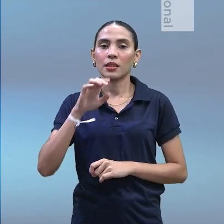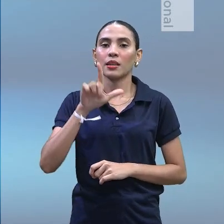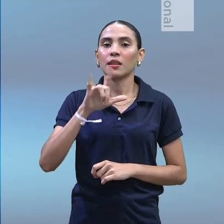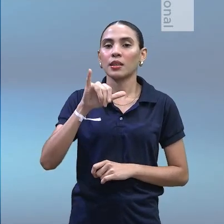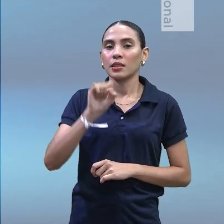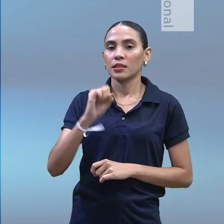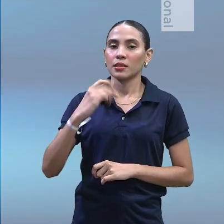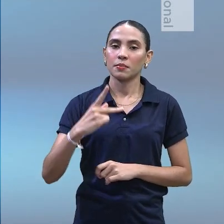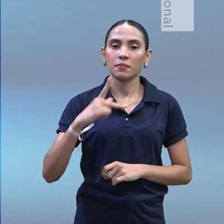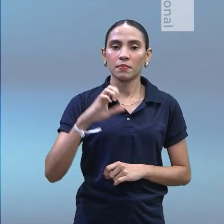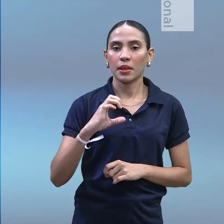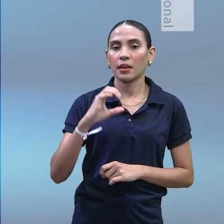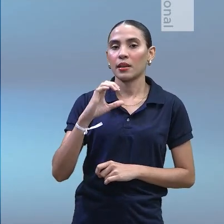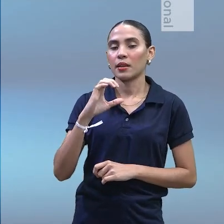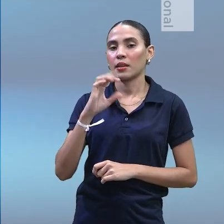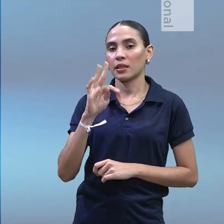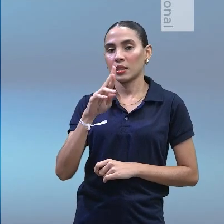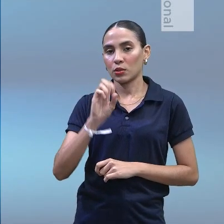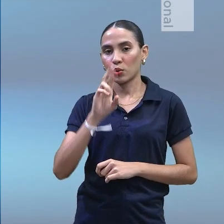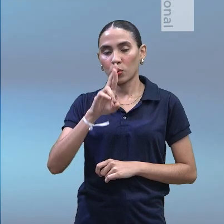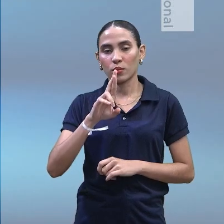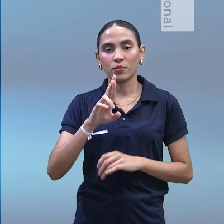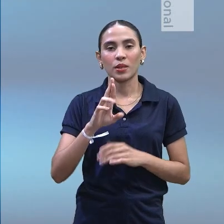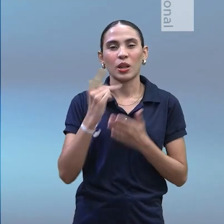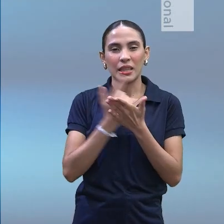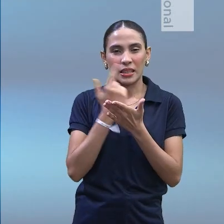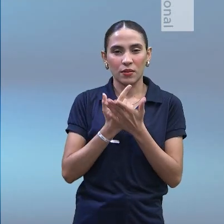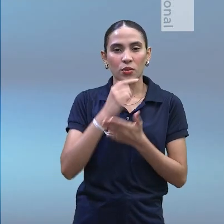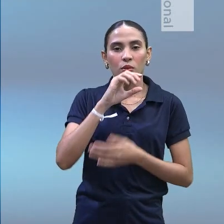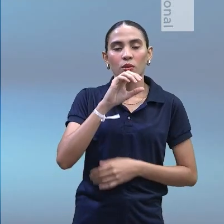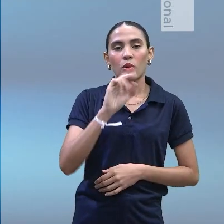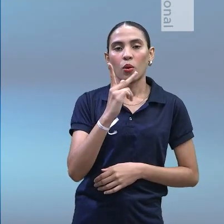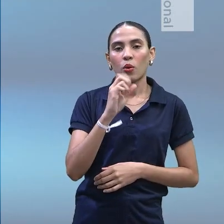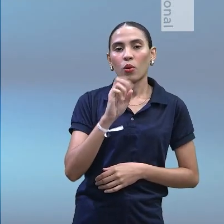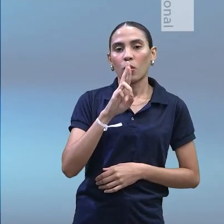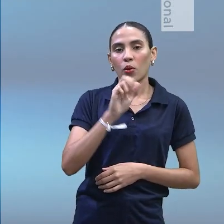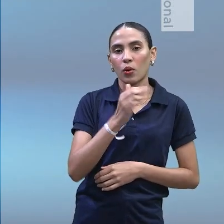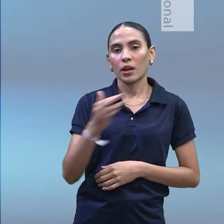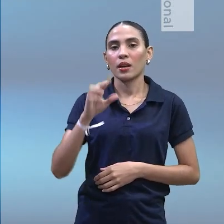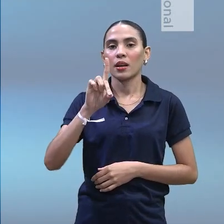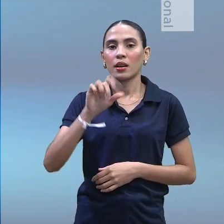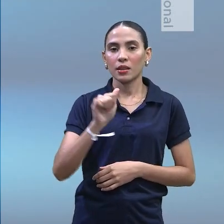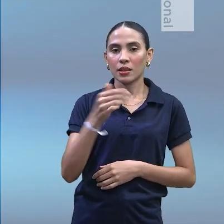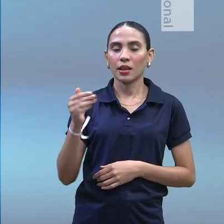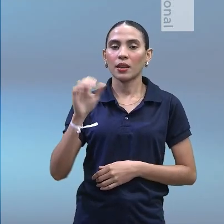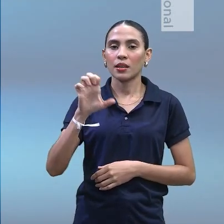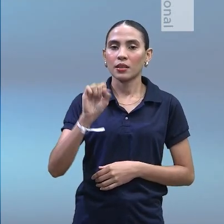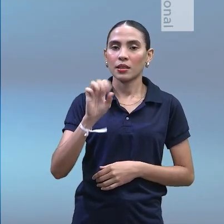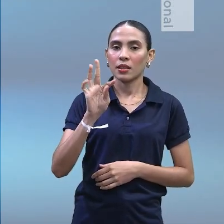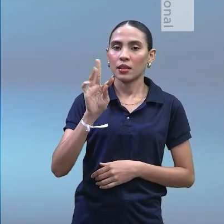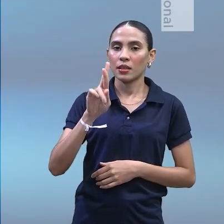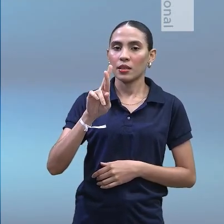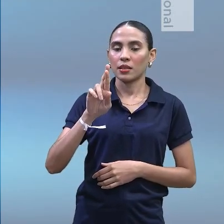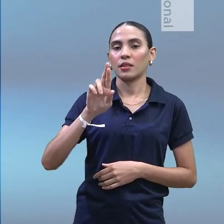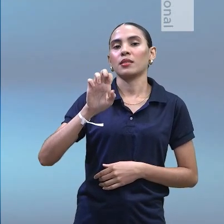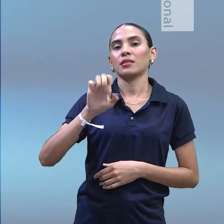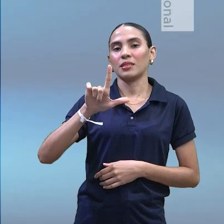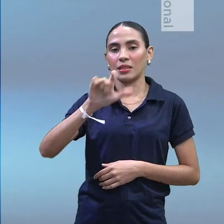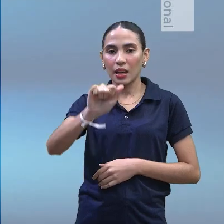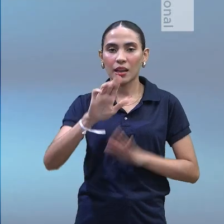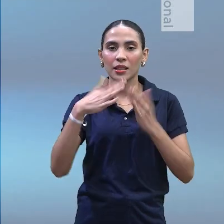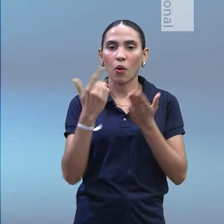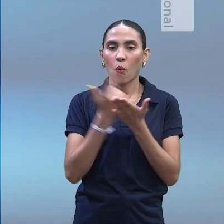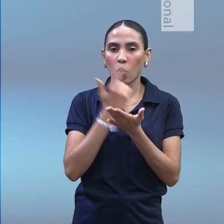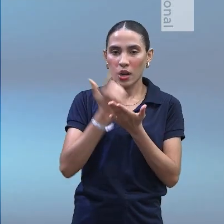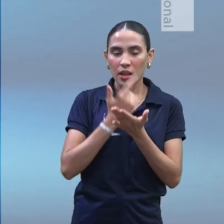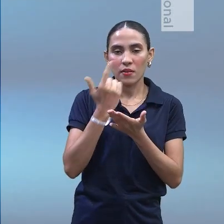Estrela, que é um romance, no caso, né? Então, lá também nesse livro da Clarice Lispector, nessa